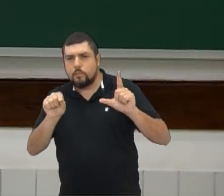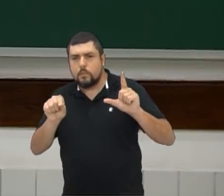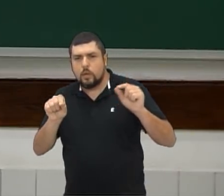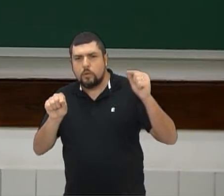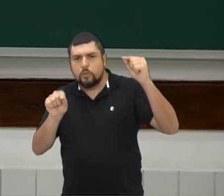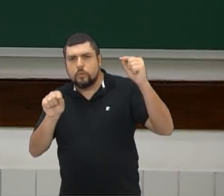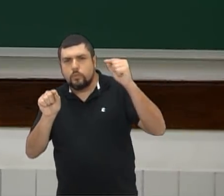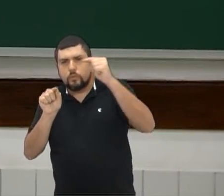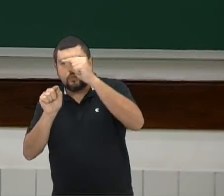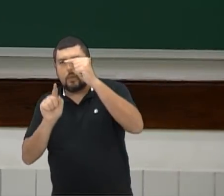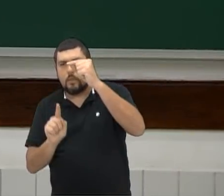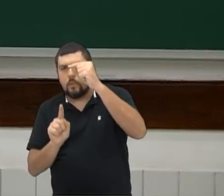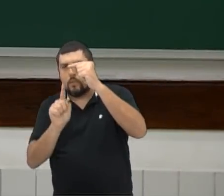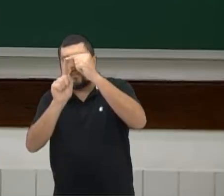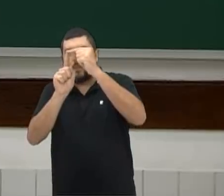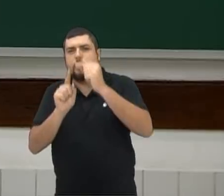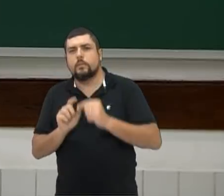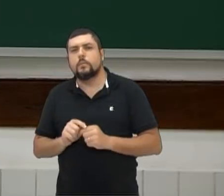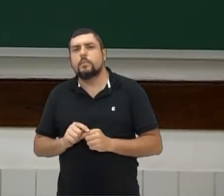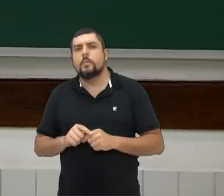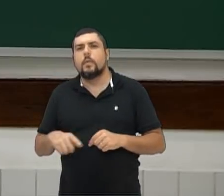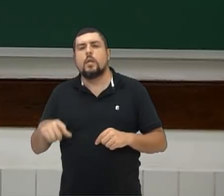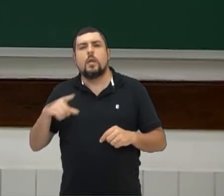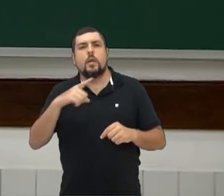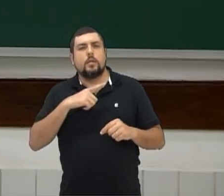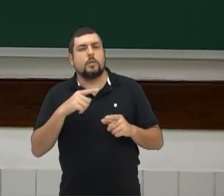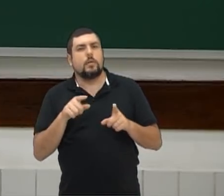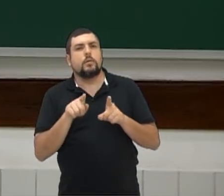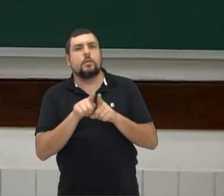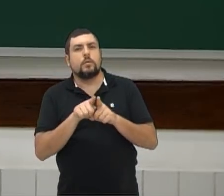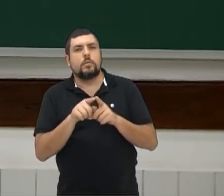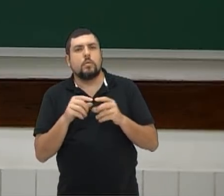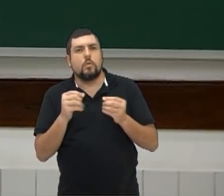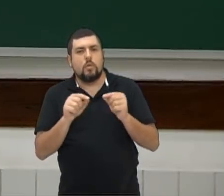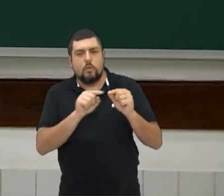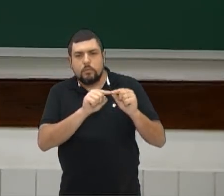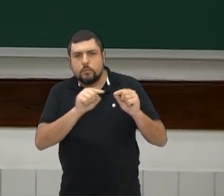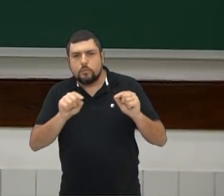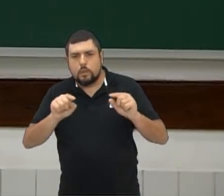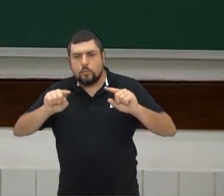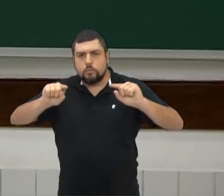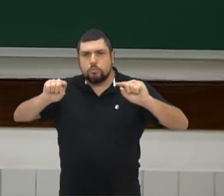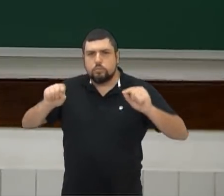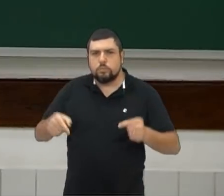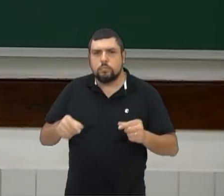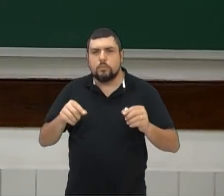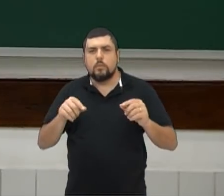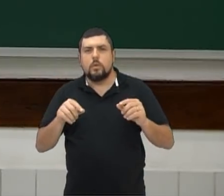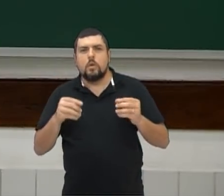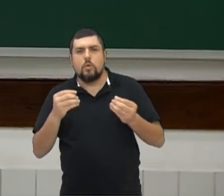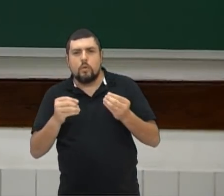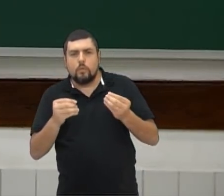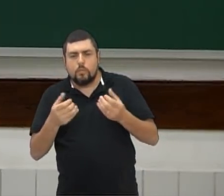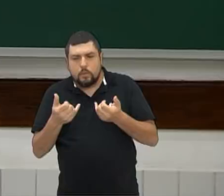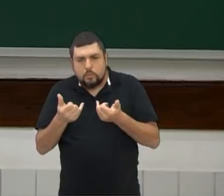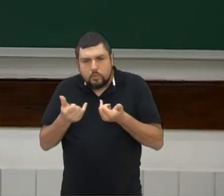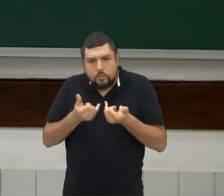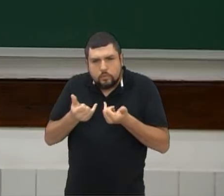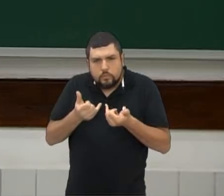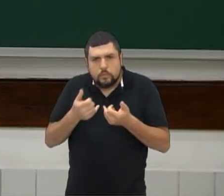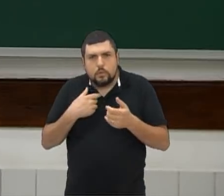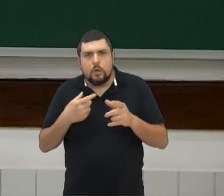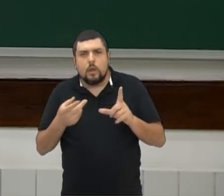referência passada para vocês. Temos as coordenadas de um ponto. Quando você pega a informação,